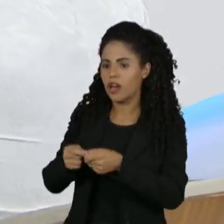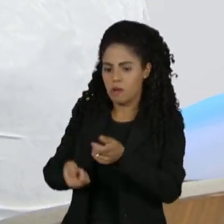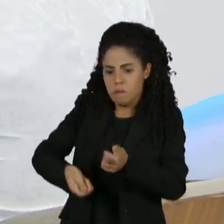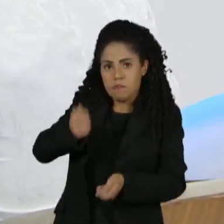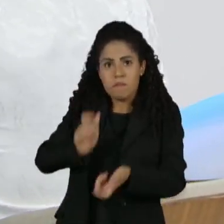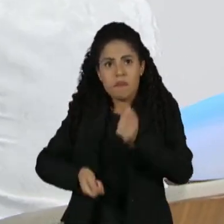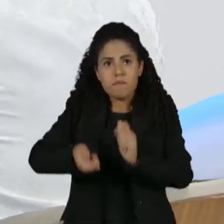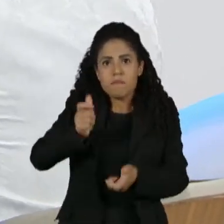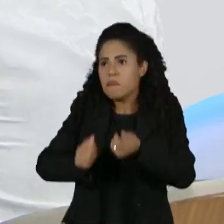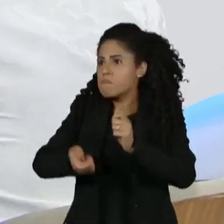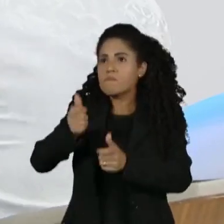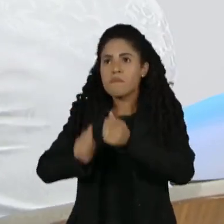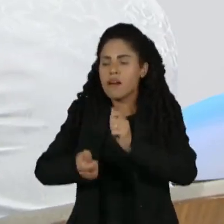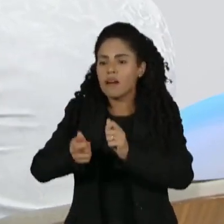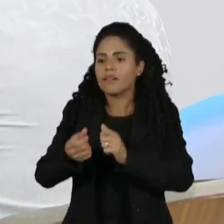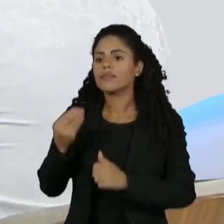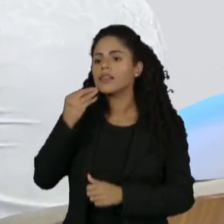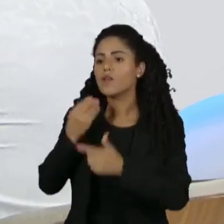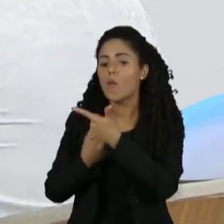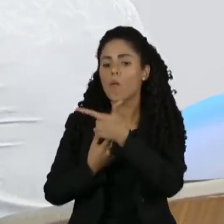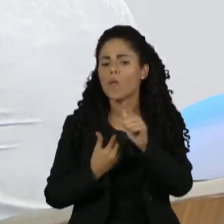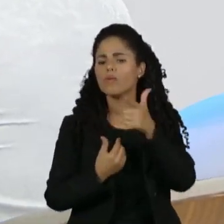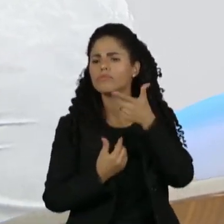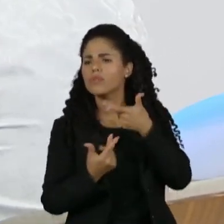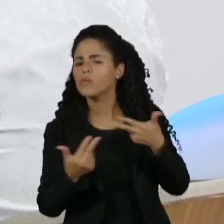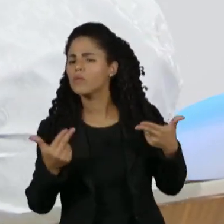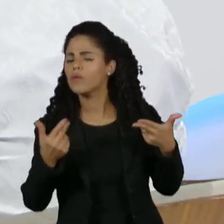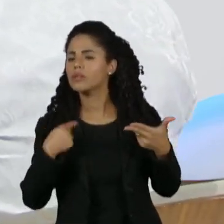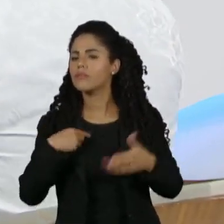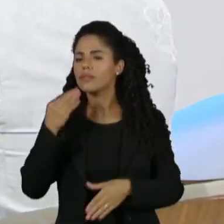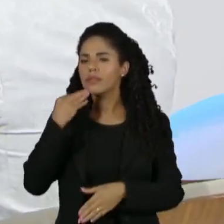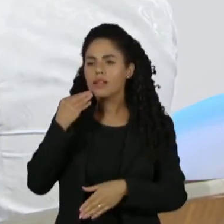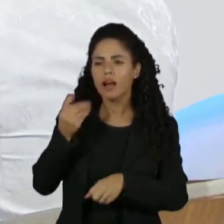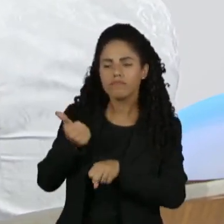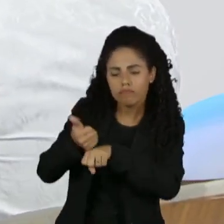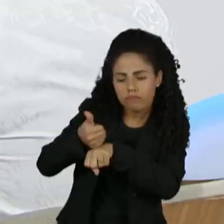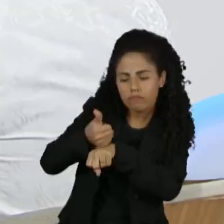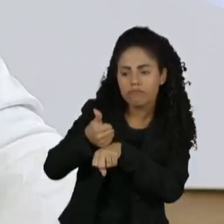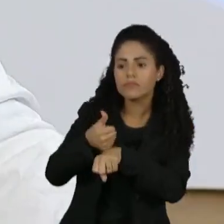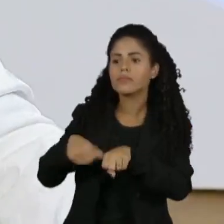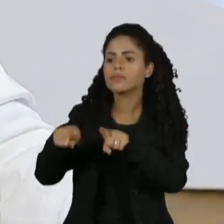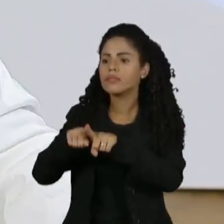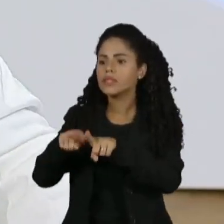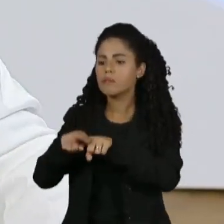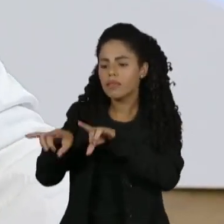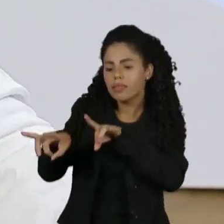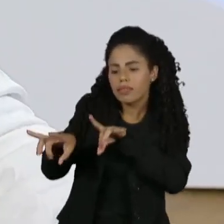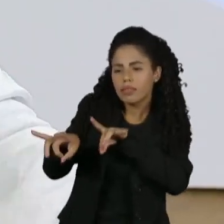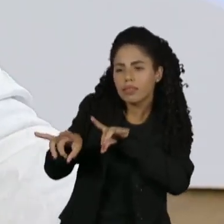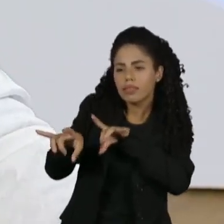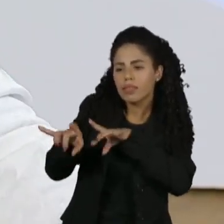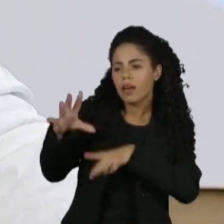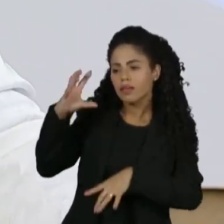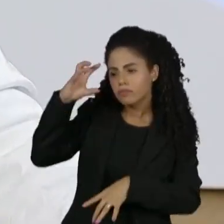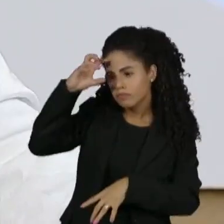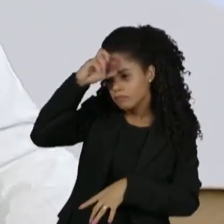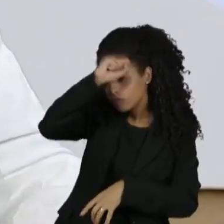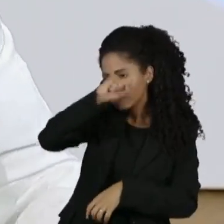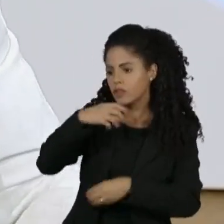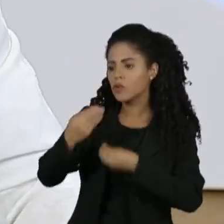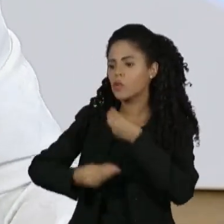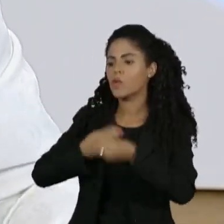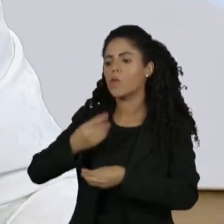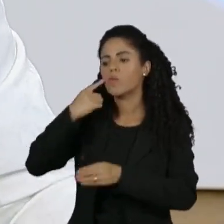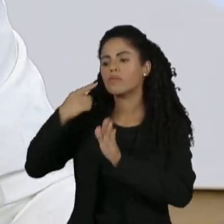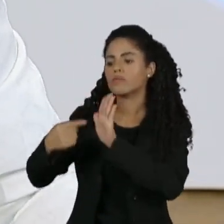circo Então fui atrás dessas outras coisas para tentar entender como trazer também essa técnica pro musum